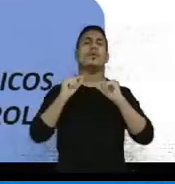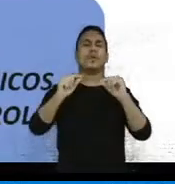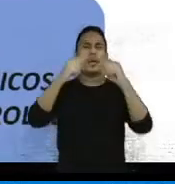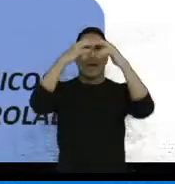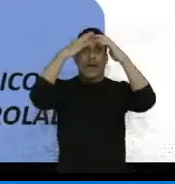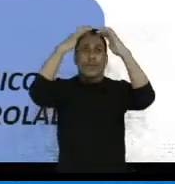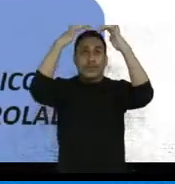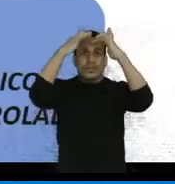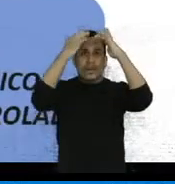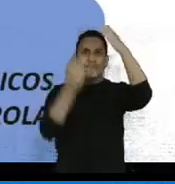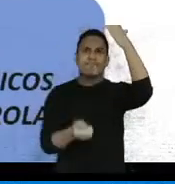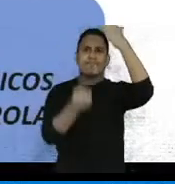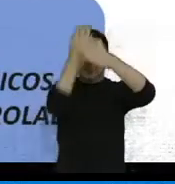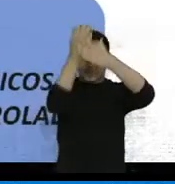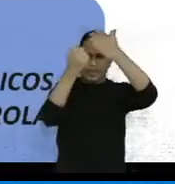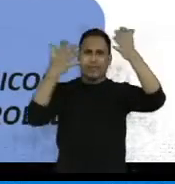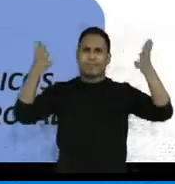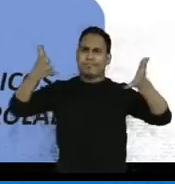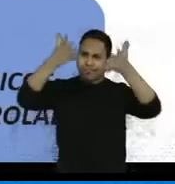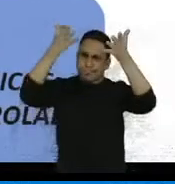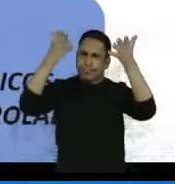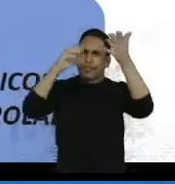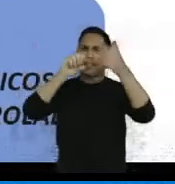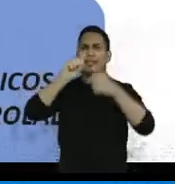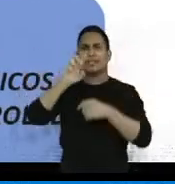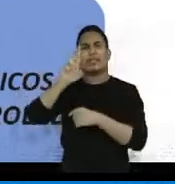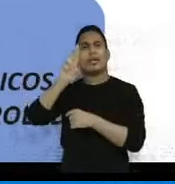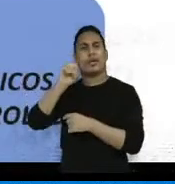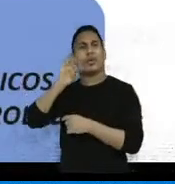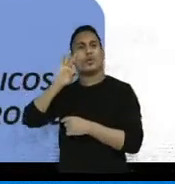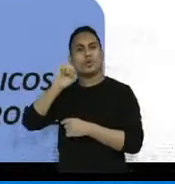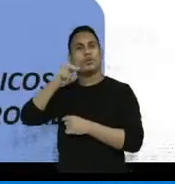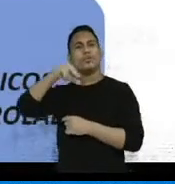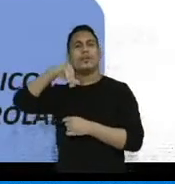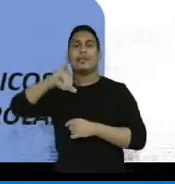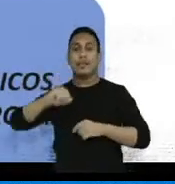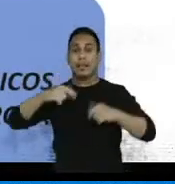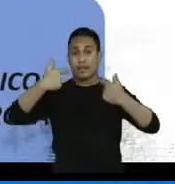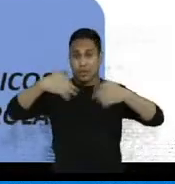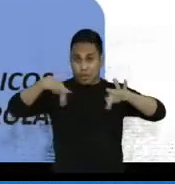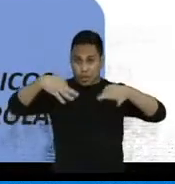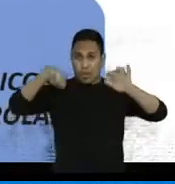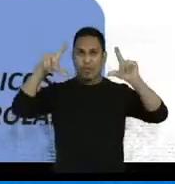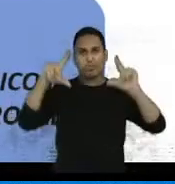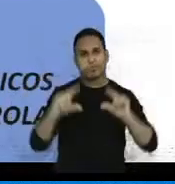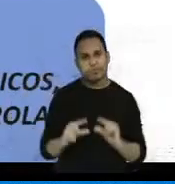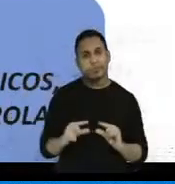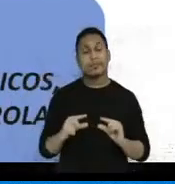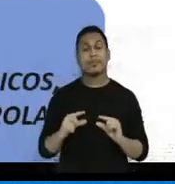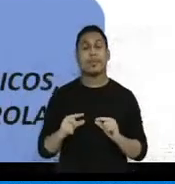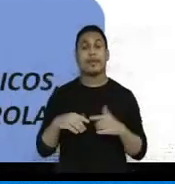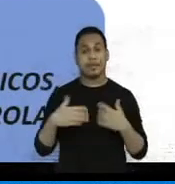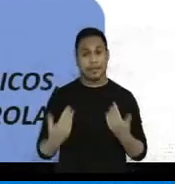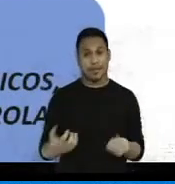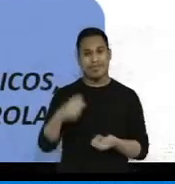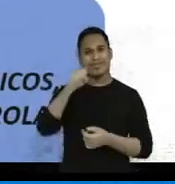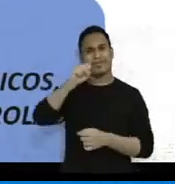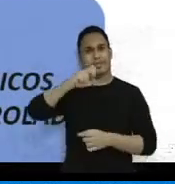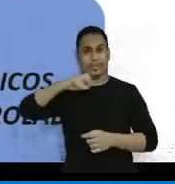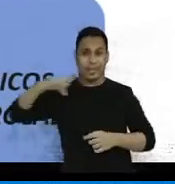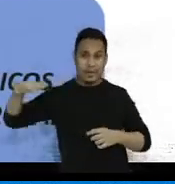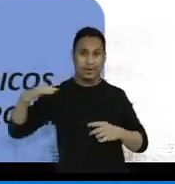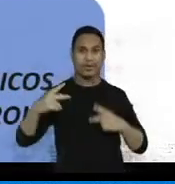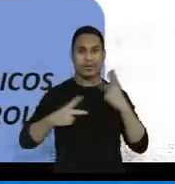produzir para você ter menos dor, tá certo? Então, serotonina. 3 plantinhas, rhodiola,